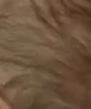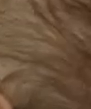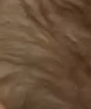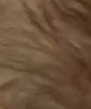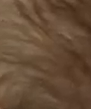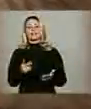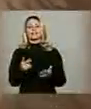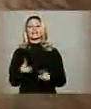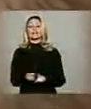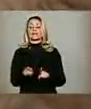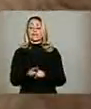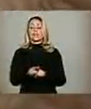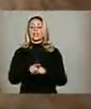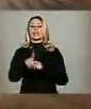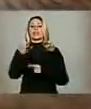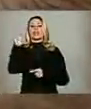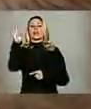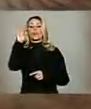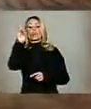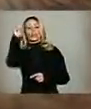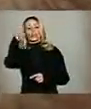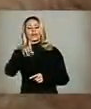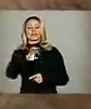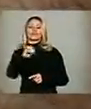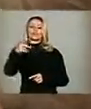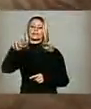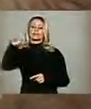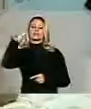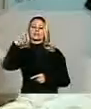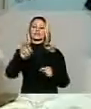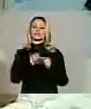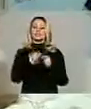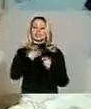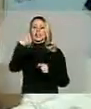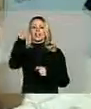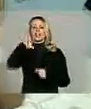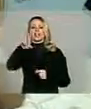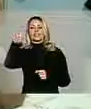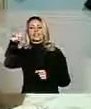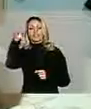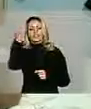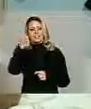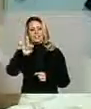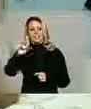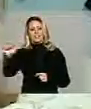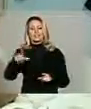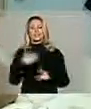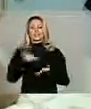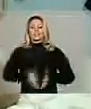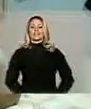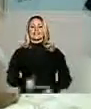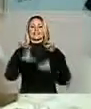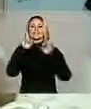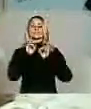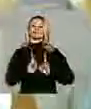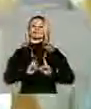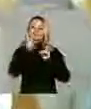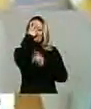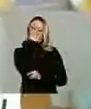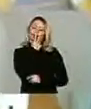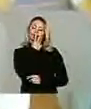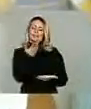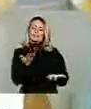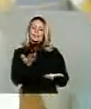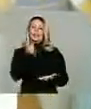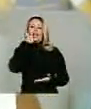E foi também a toxoplasmose que fez com que Andressa, filha de Quelita, nascesse com deficiência visual. A